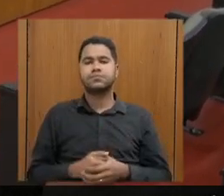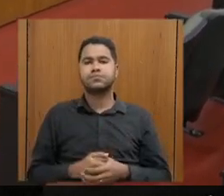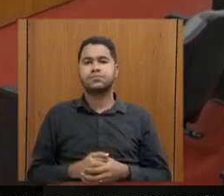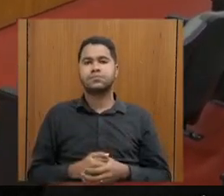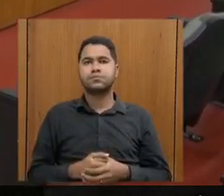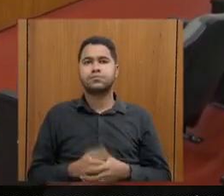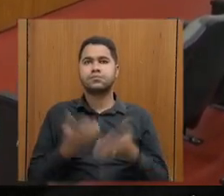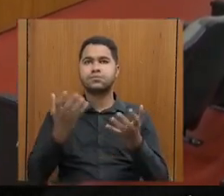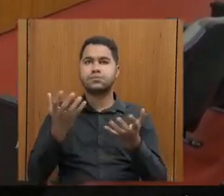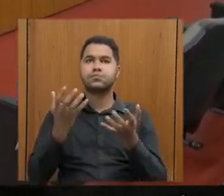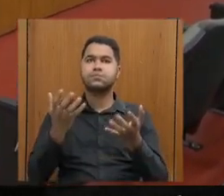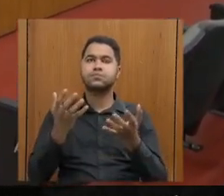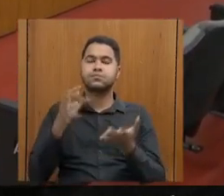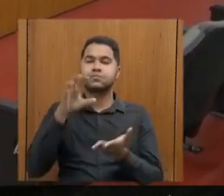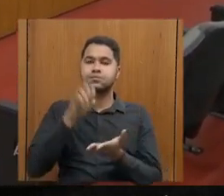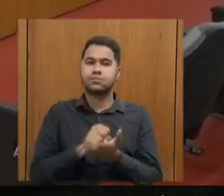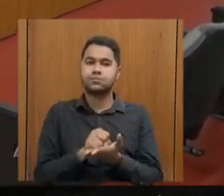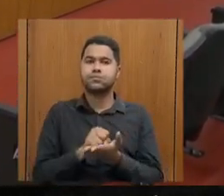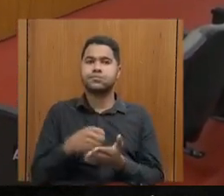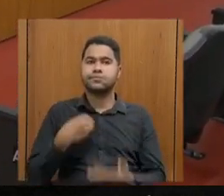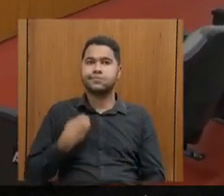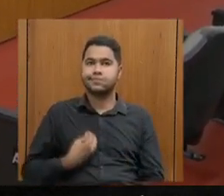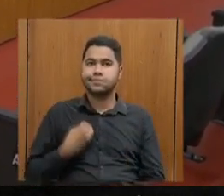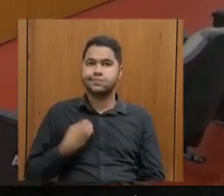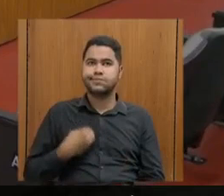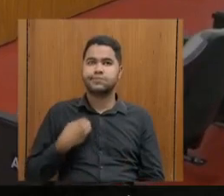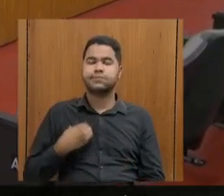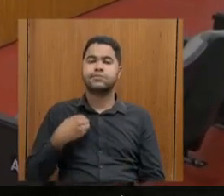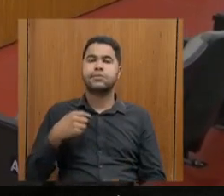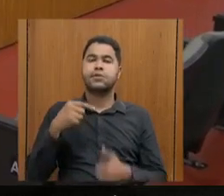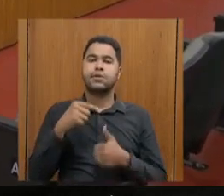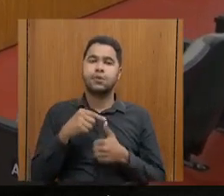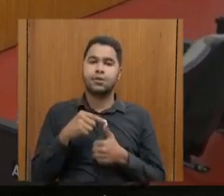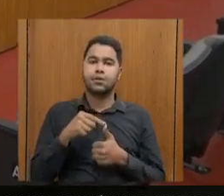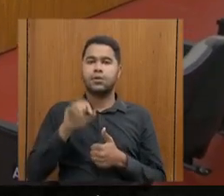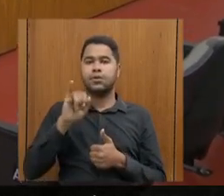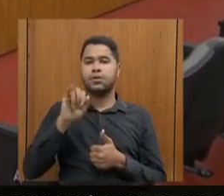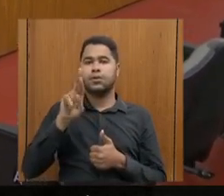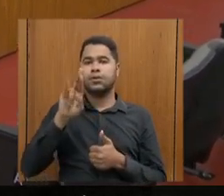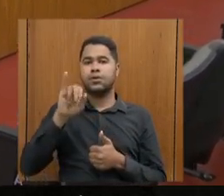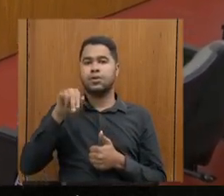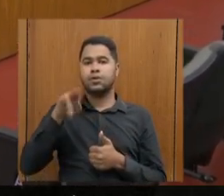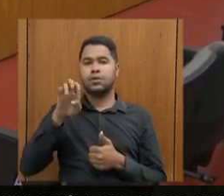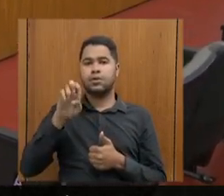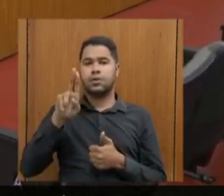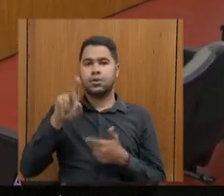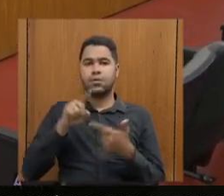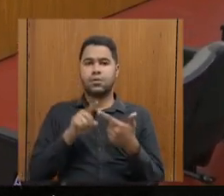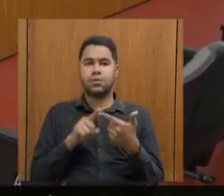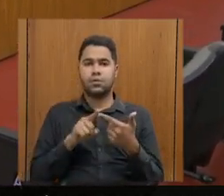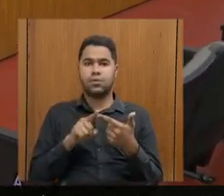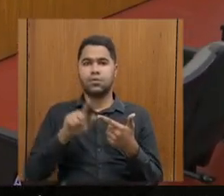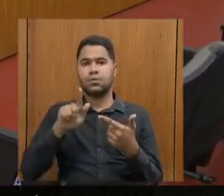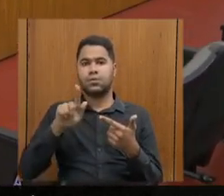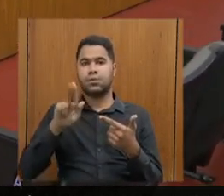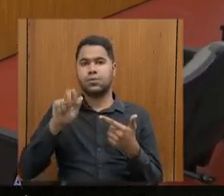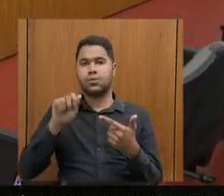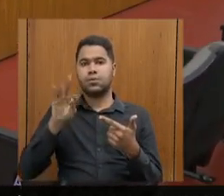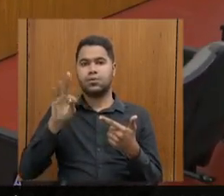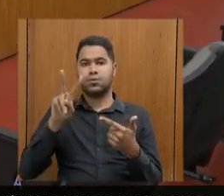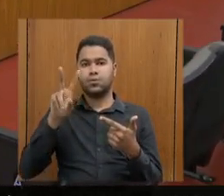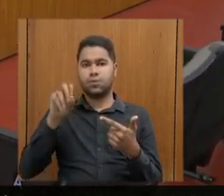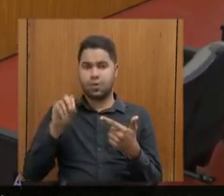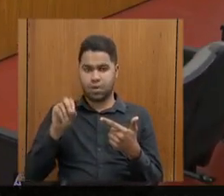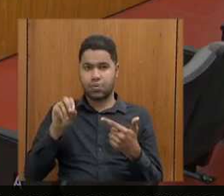eu quero aqui registrar as presenças do deputado Irineu e também do deputado Gustavo